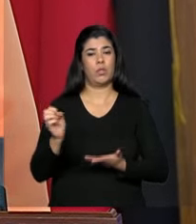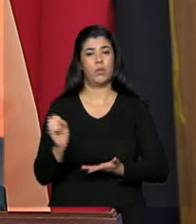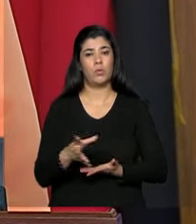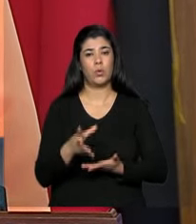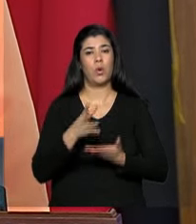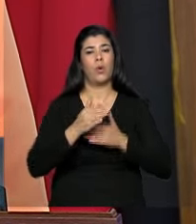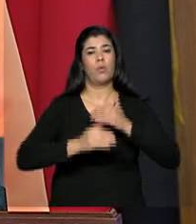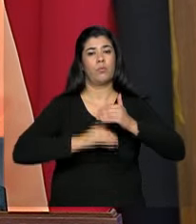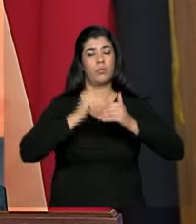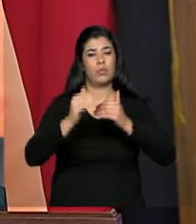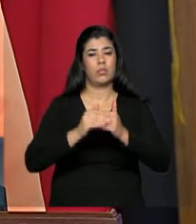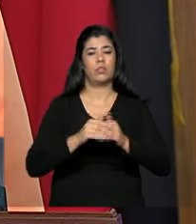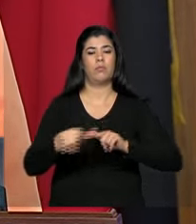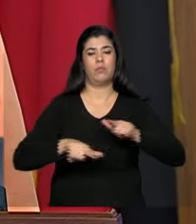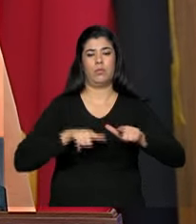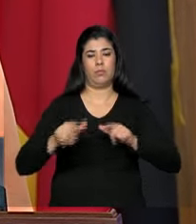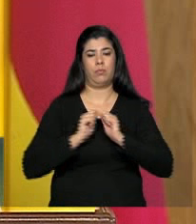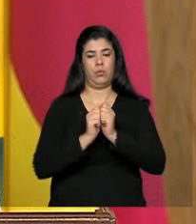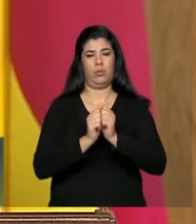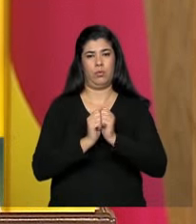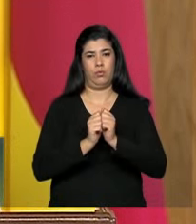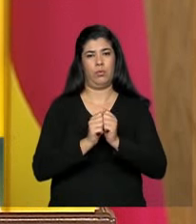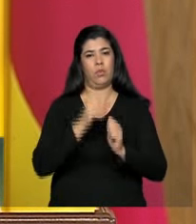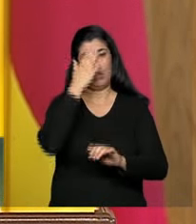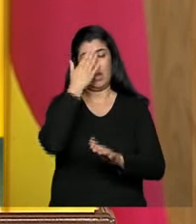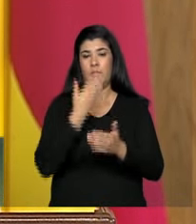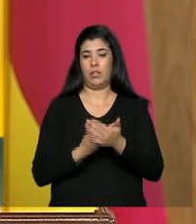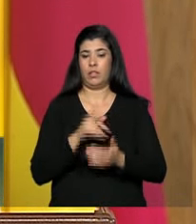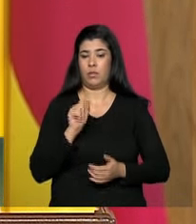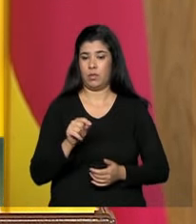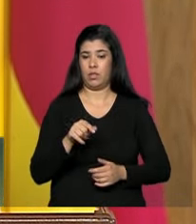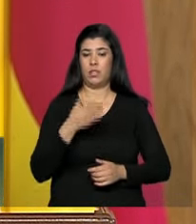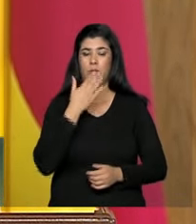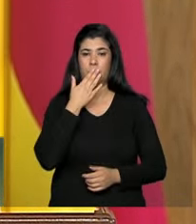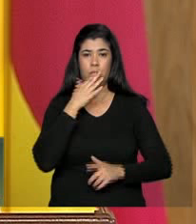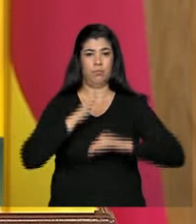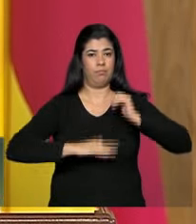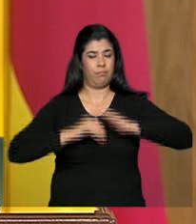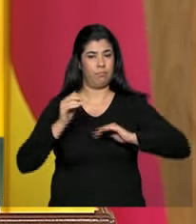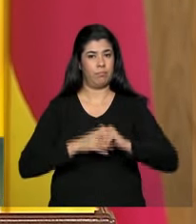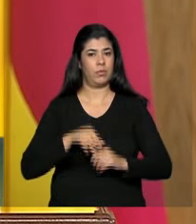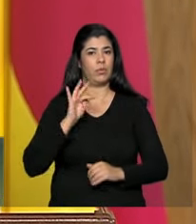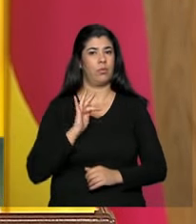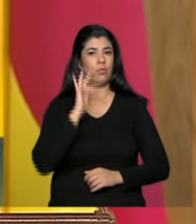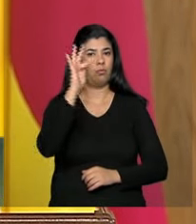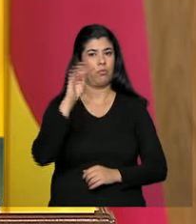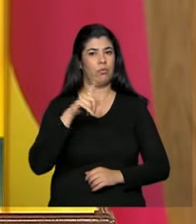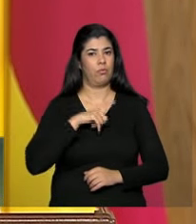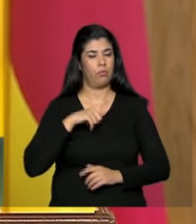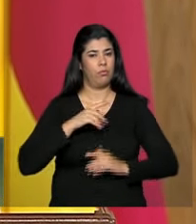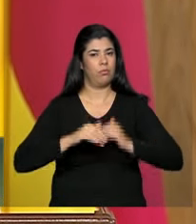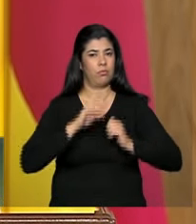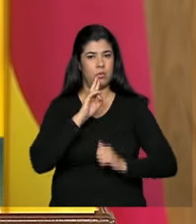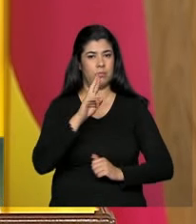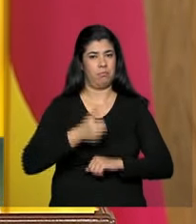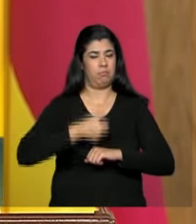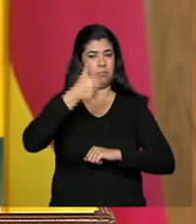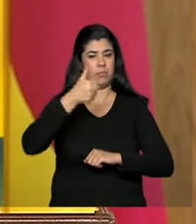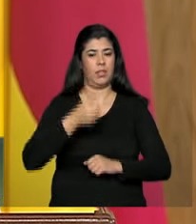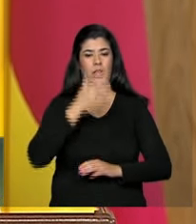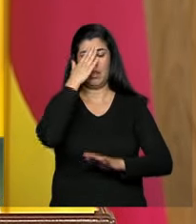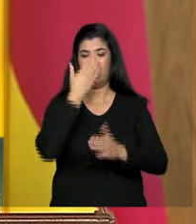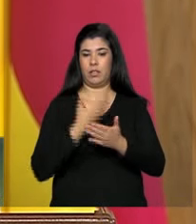conjunto. Estou certa de que esses trabalhos gerarão inúmeros resultados. Estou certa que